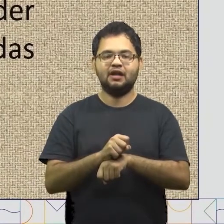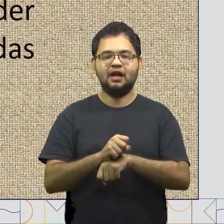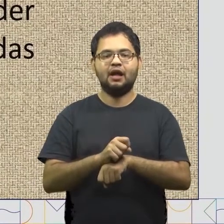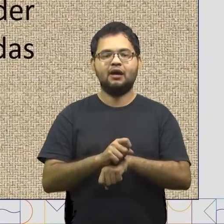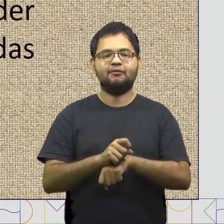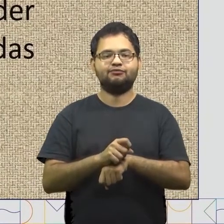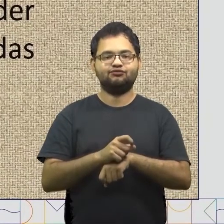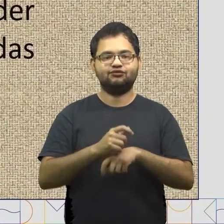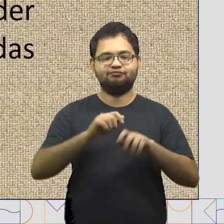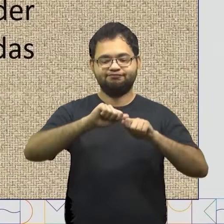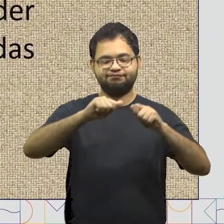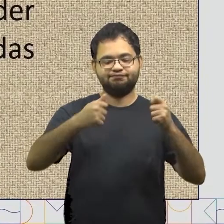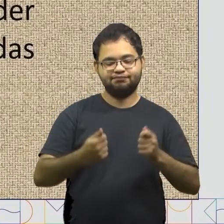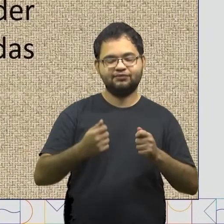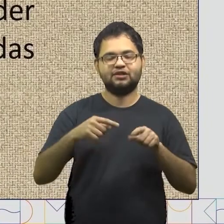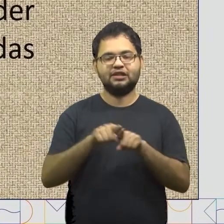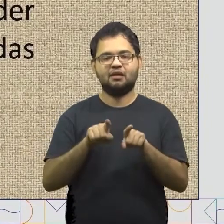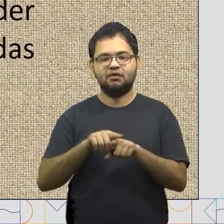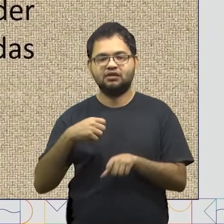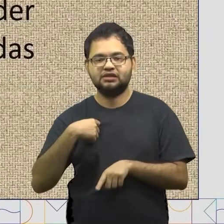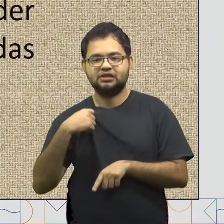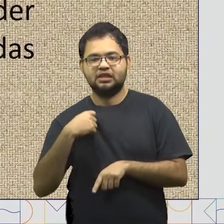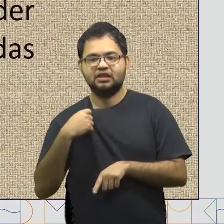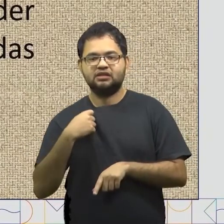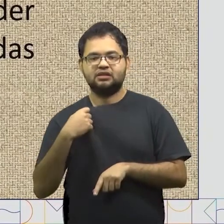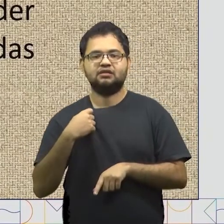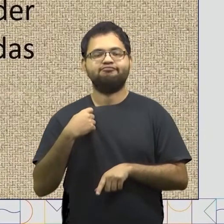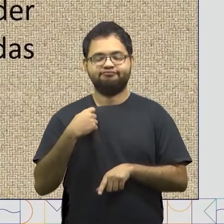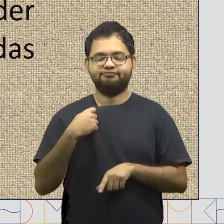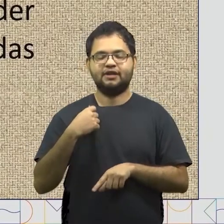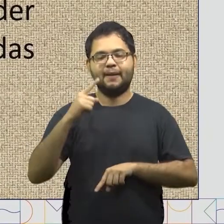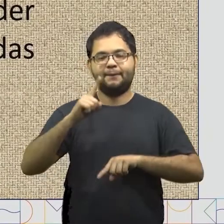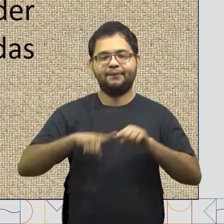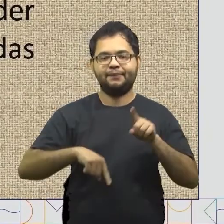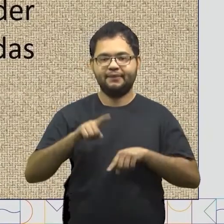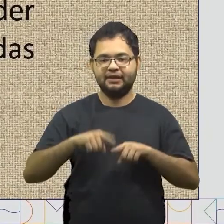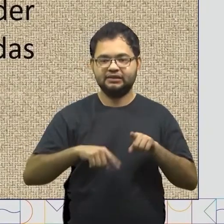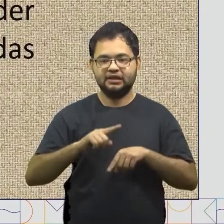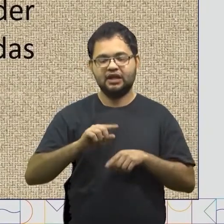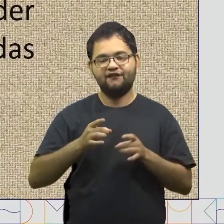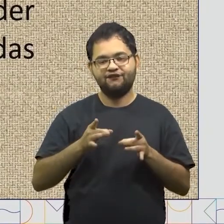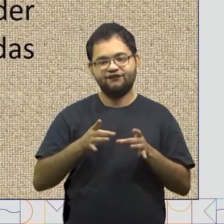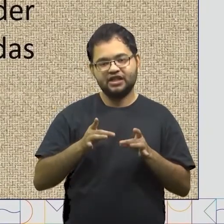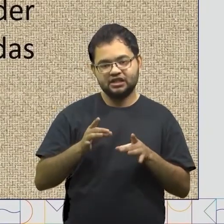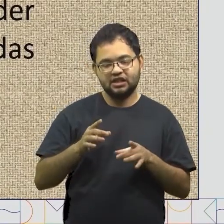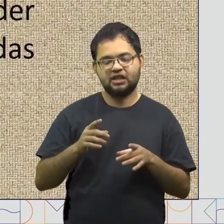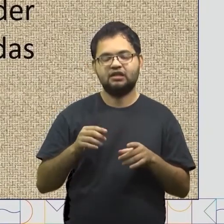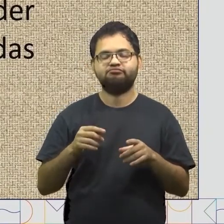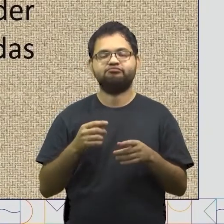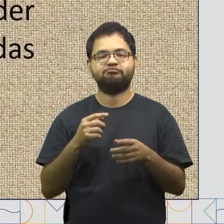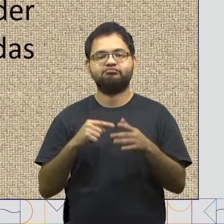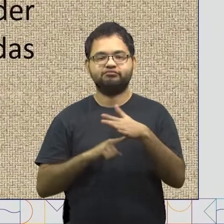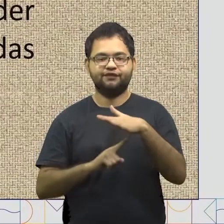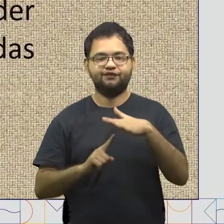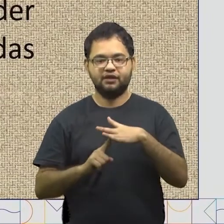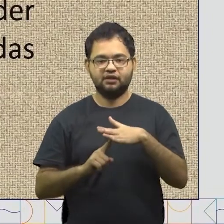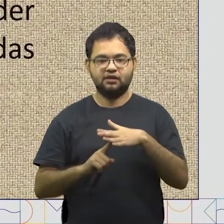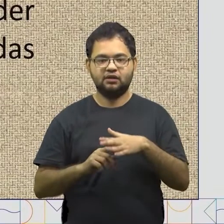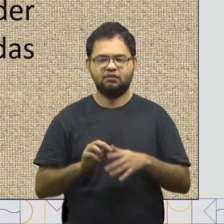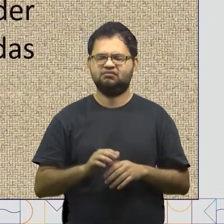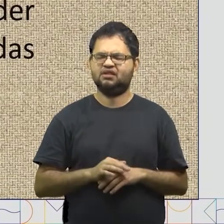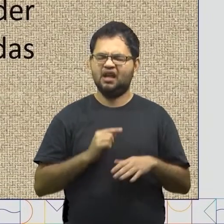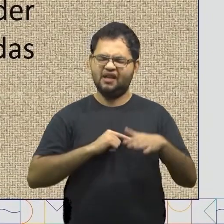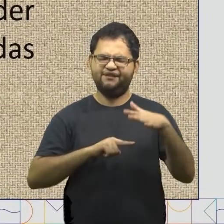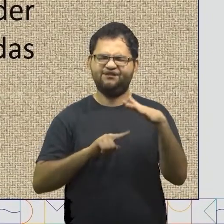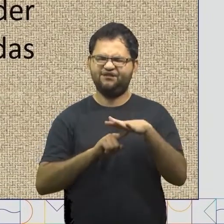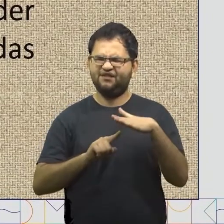produção artesanal e de tecidos onde se produzia mercadorias para oferecer e vender nas feiras mas se